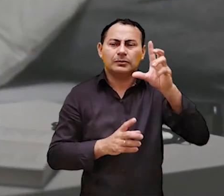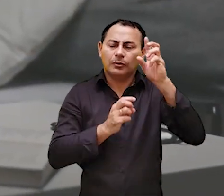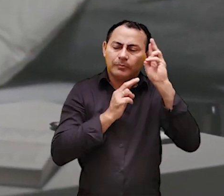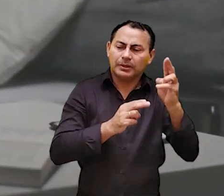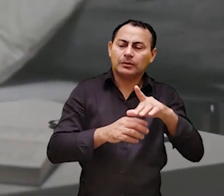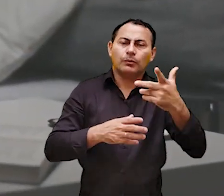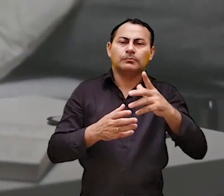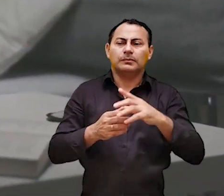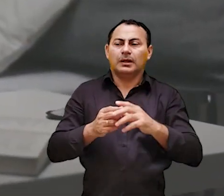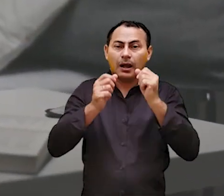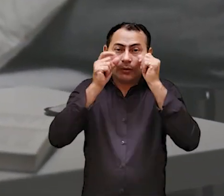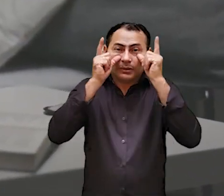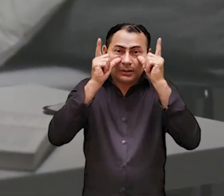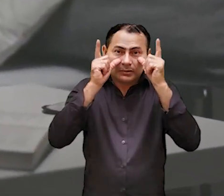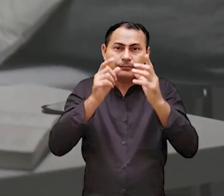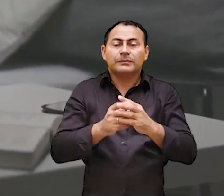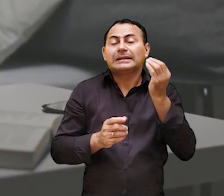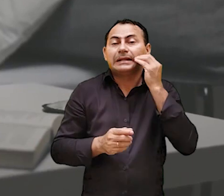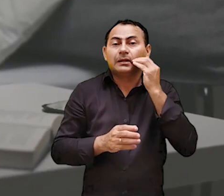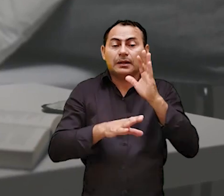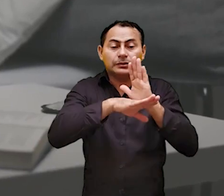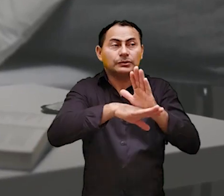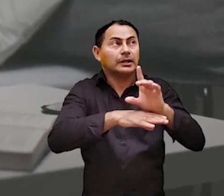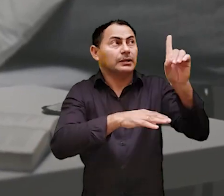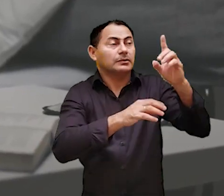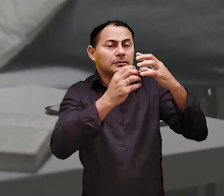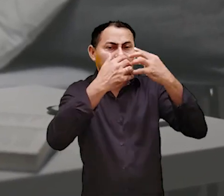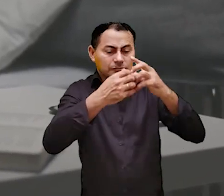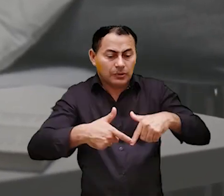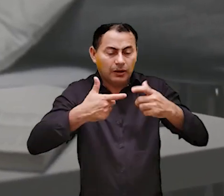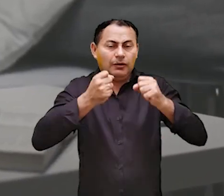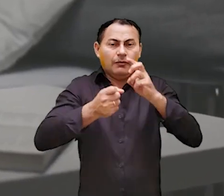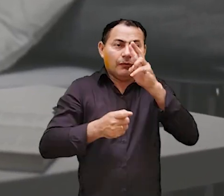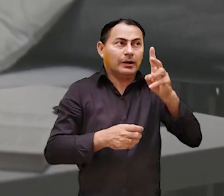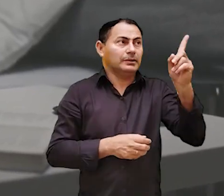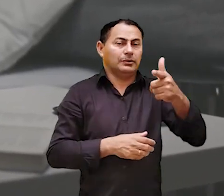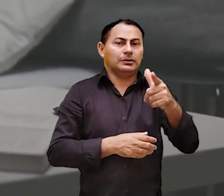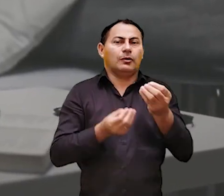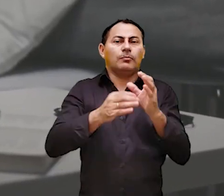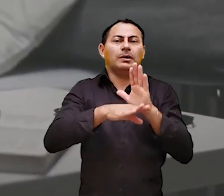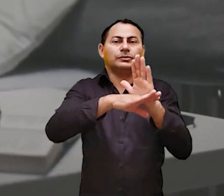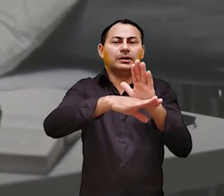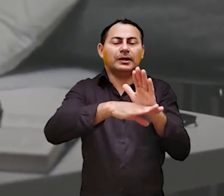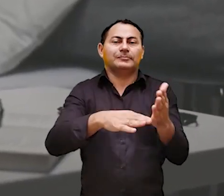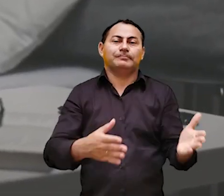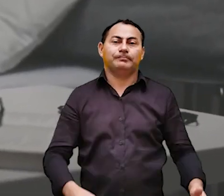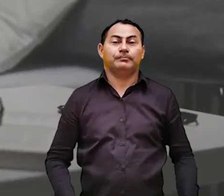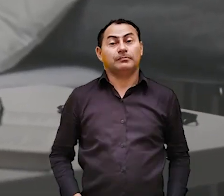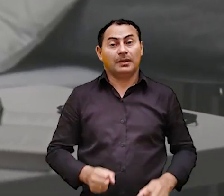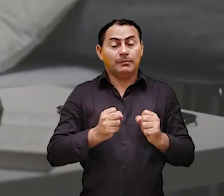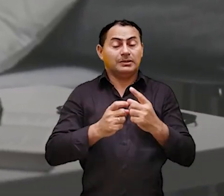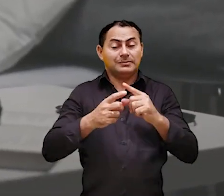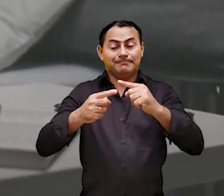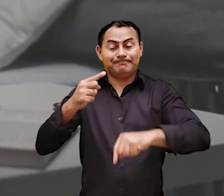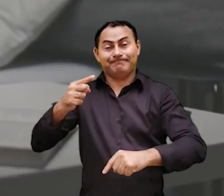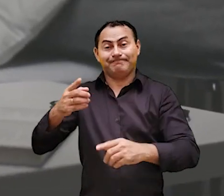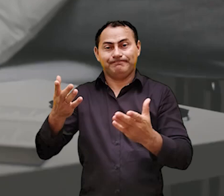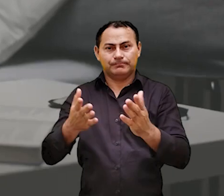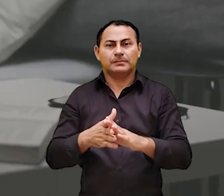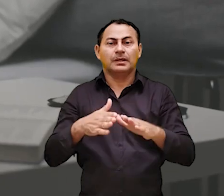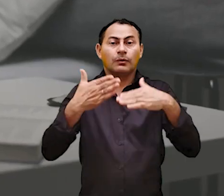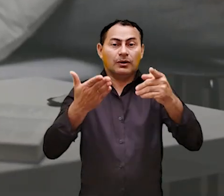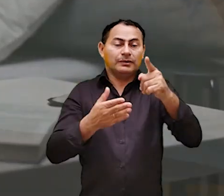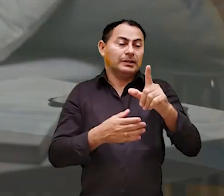conseguido dormir. Enquanto você ficar acordado, tentando ajudar Deus a revigorá-lo, Ele não tem como ajudá-lo. Pode ser